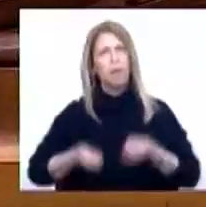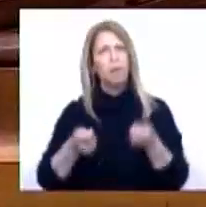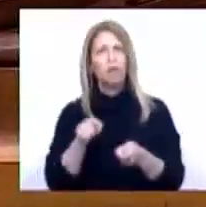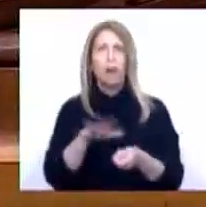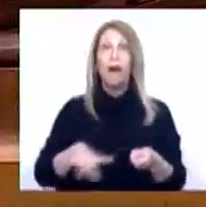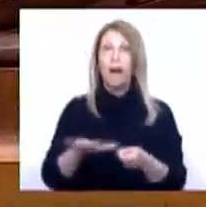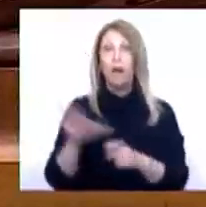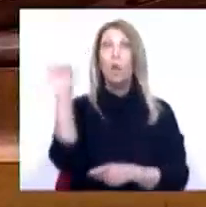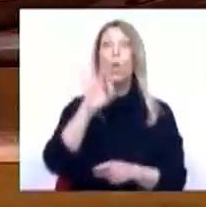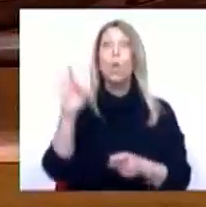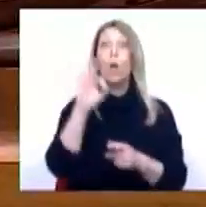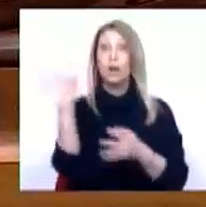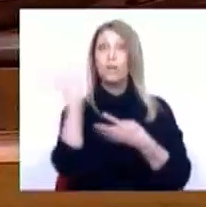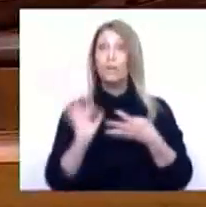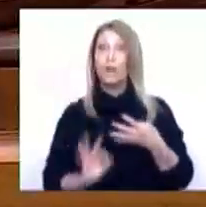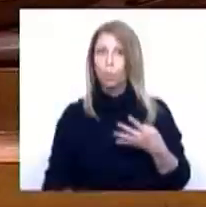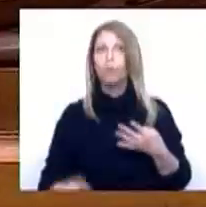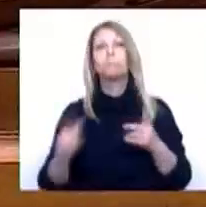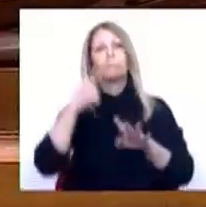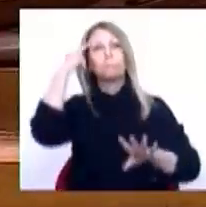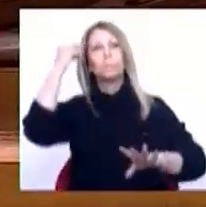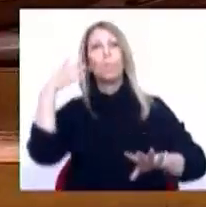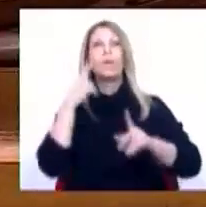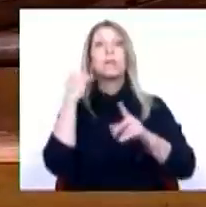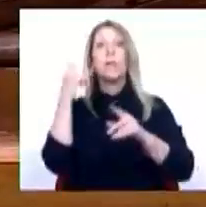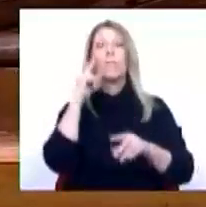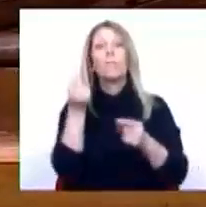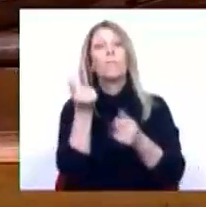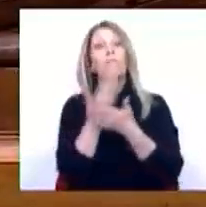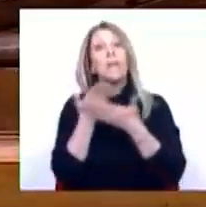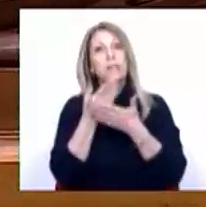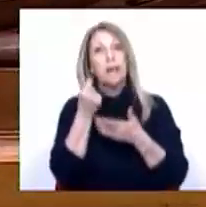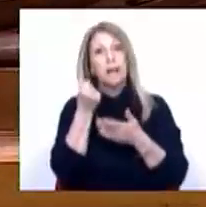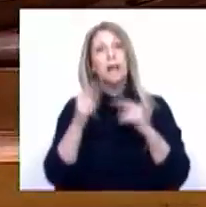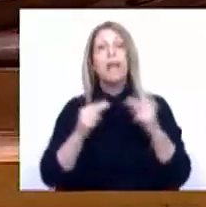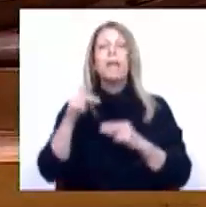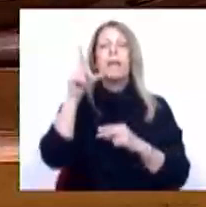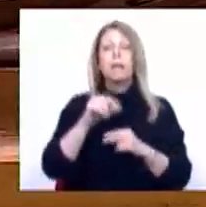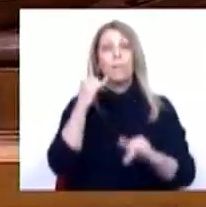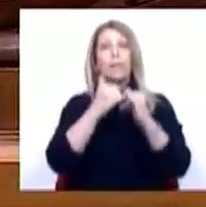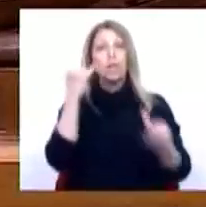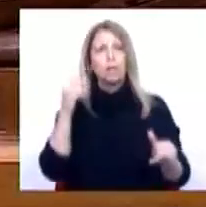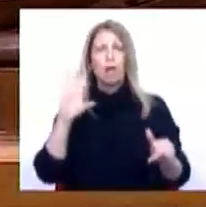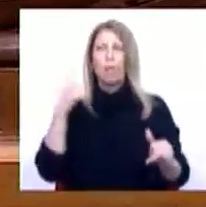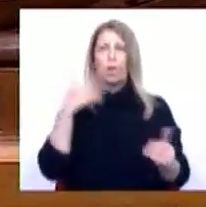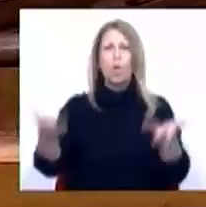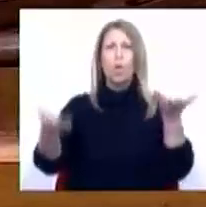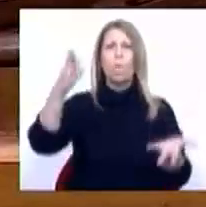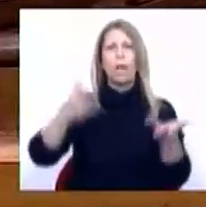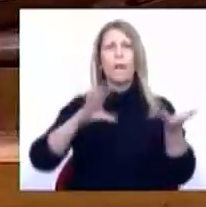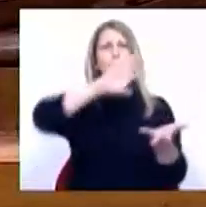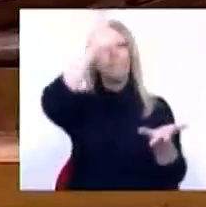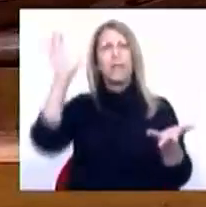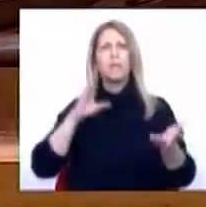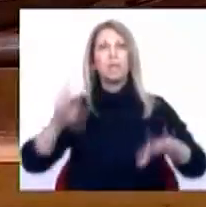decisivo é a questão da literacia financeira e digital. Quando nós nos comparamos com os países mais avançados do mundo, 30